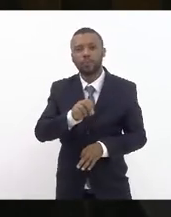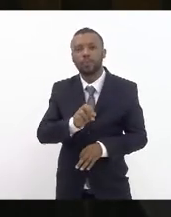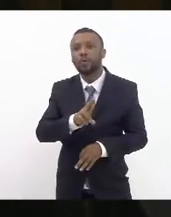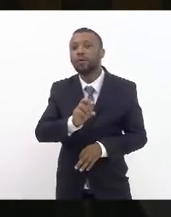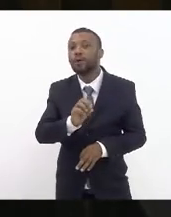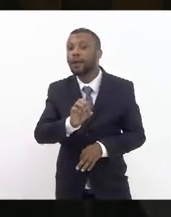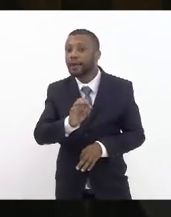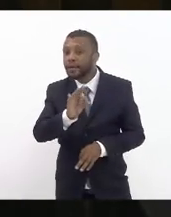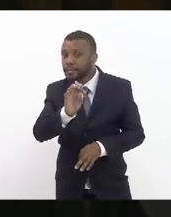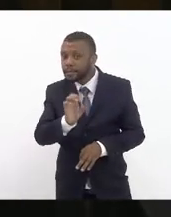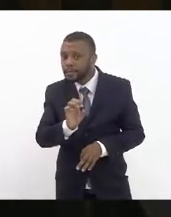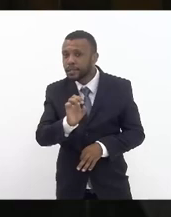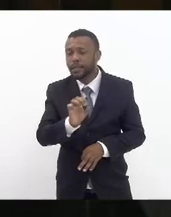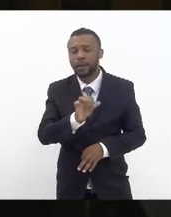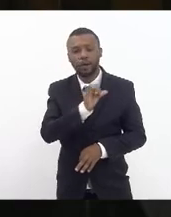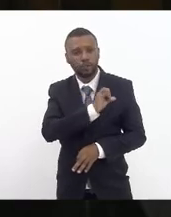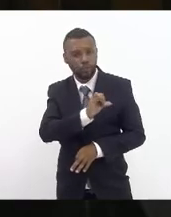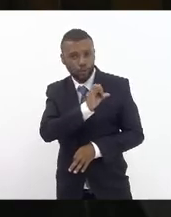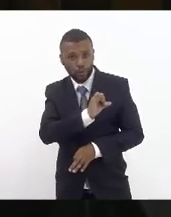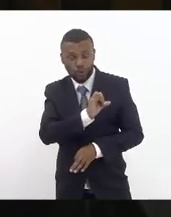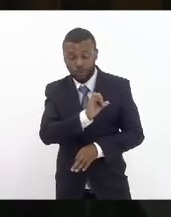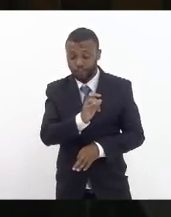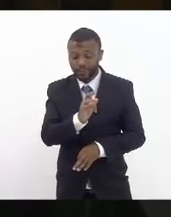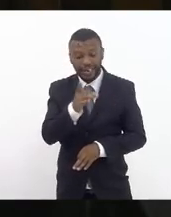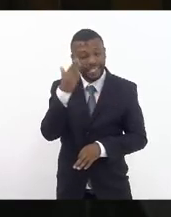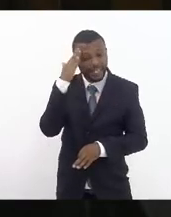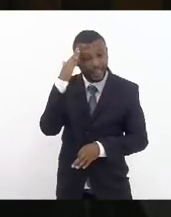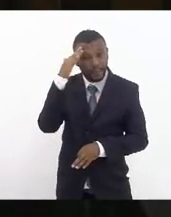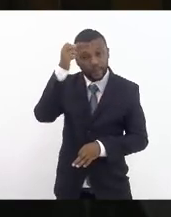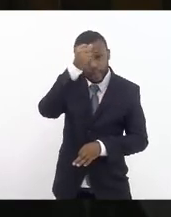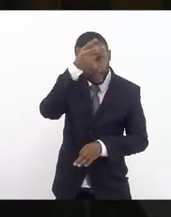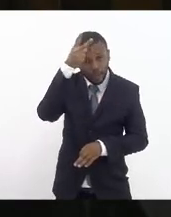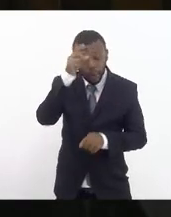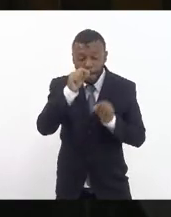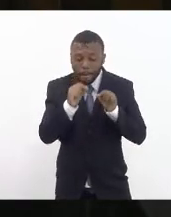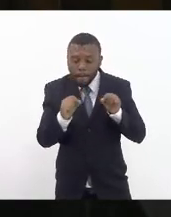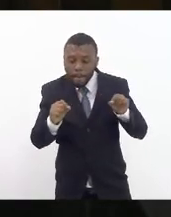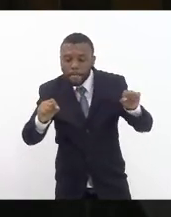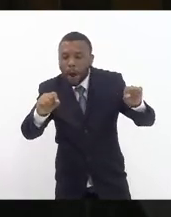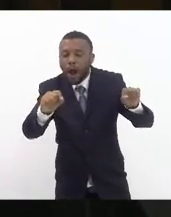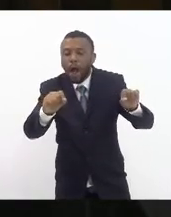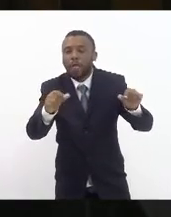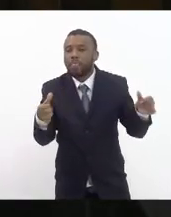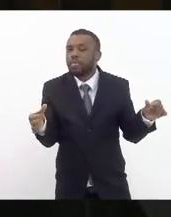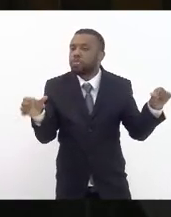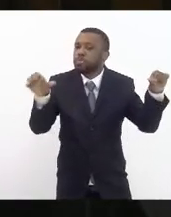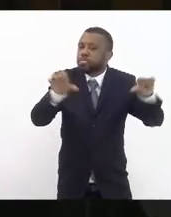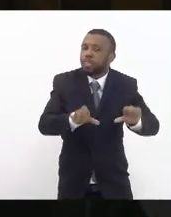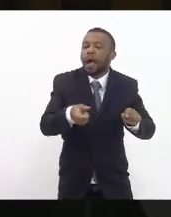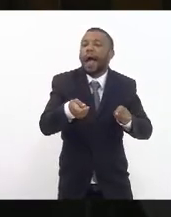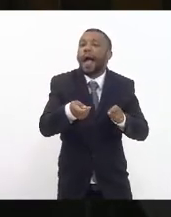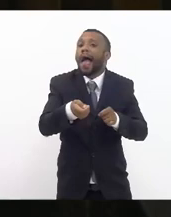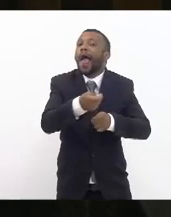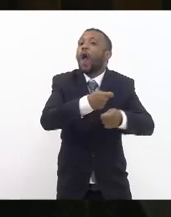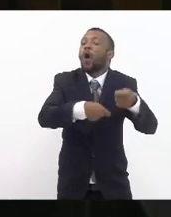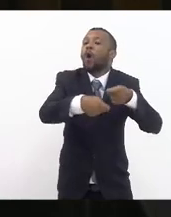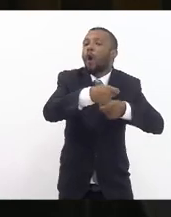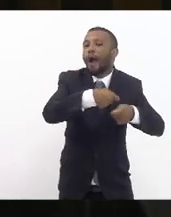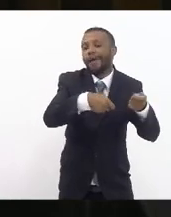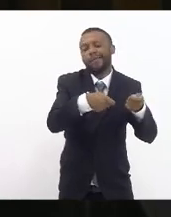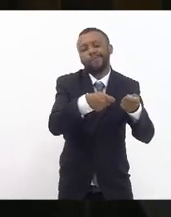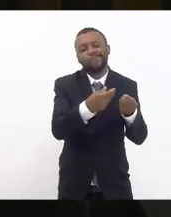esses municípios ficaram economicamente, entre outras vertentes,